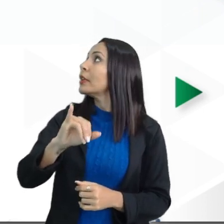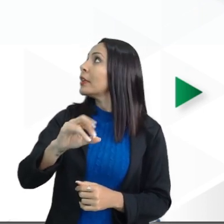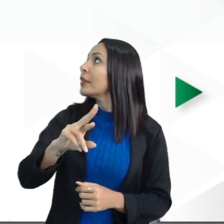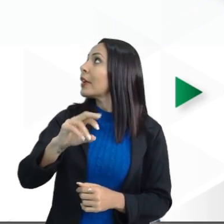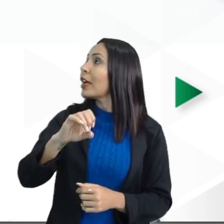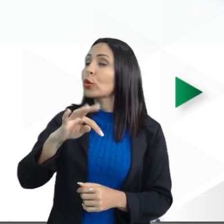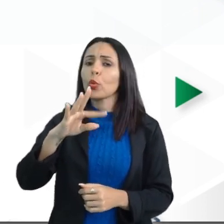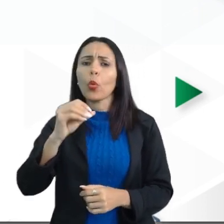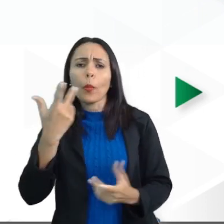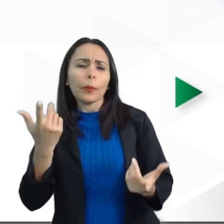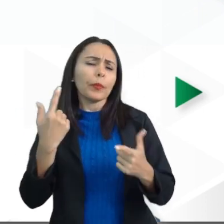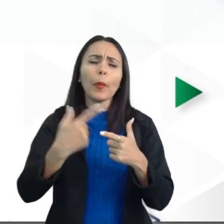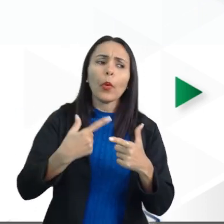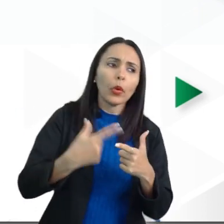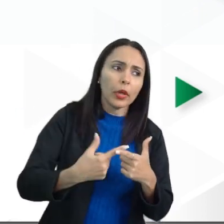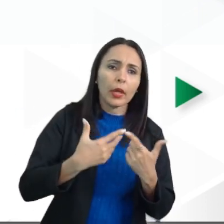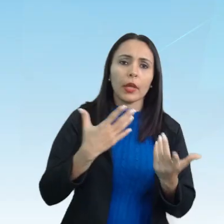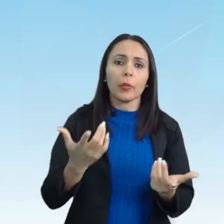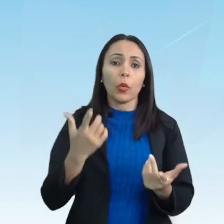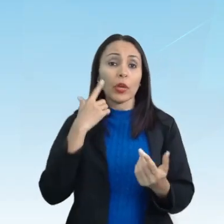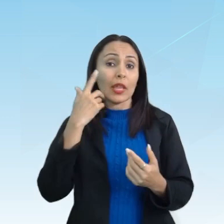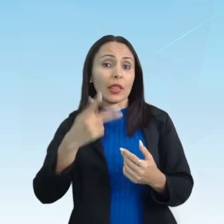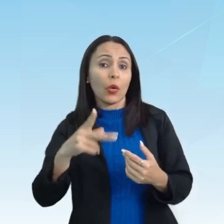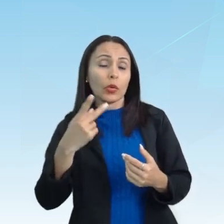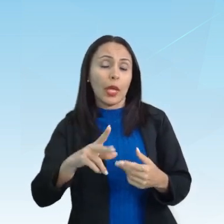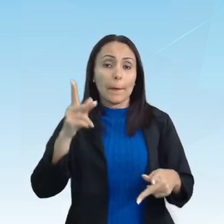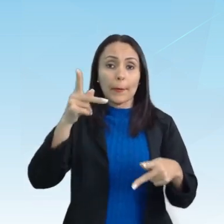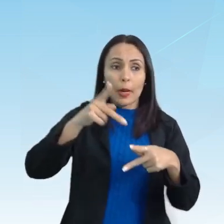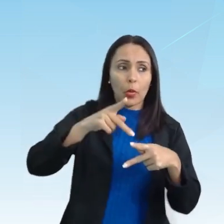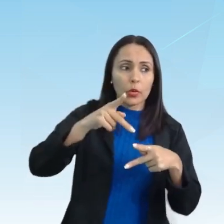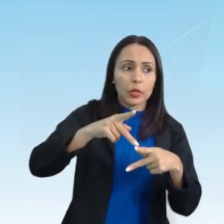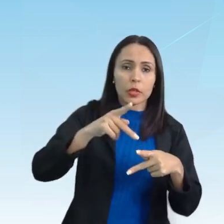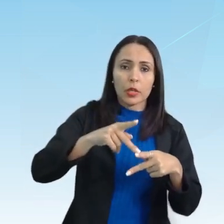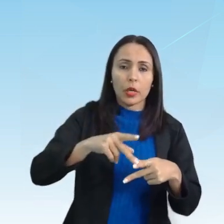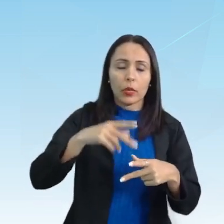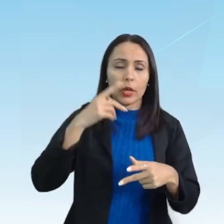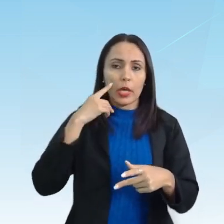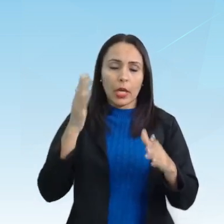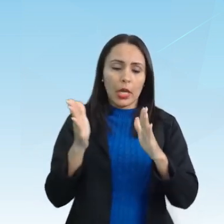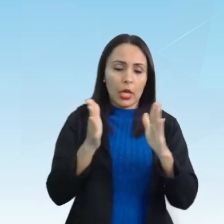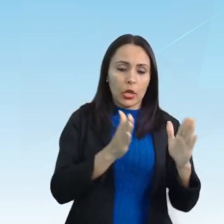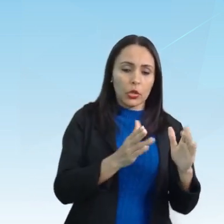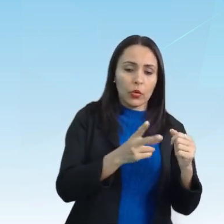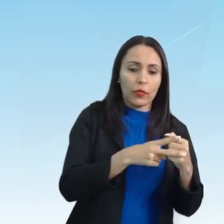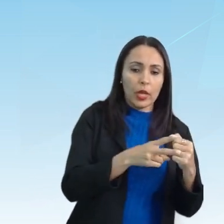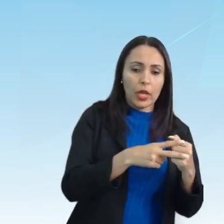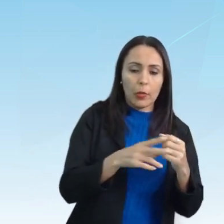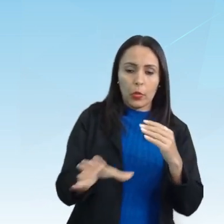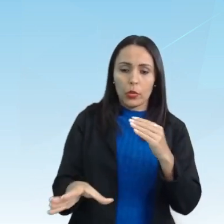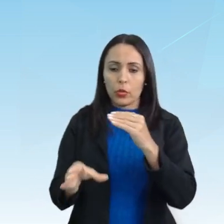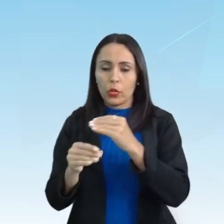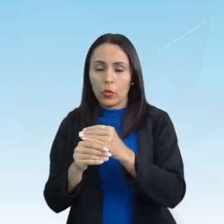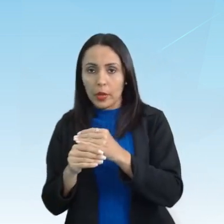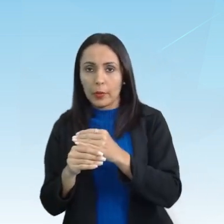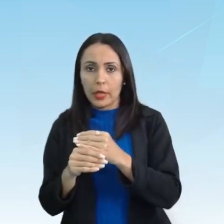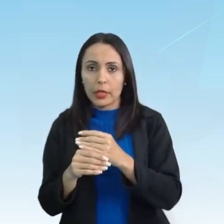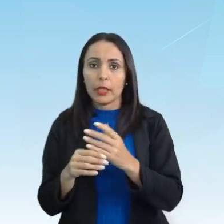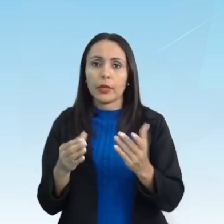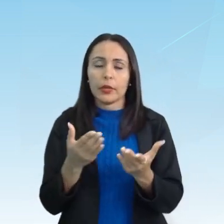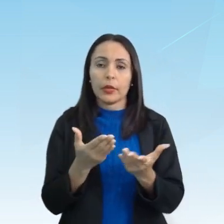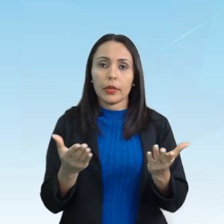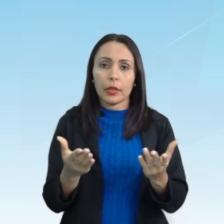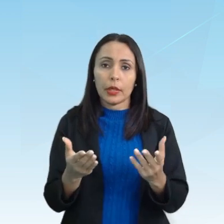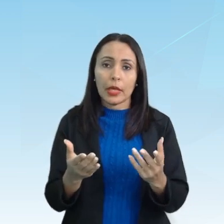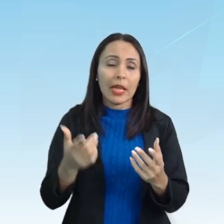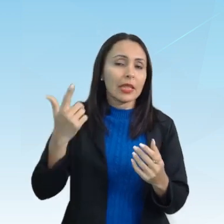ele é objeto direto? Porque não há preposição. Veja que entre o verbo e o complemento, no caso sorvete,